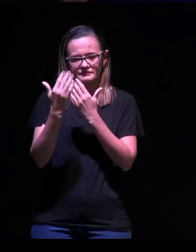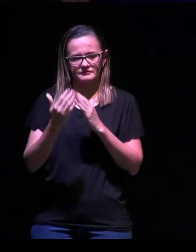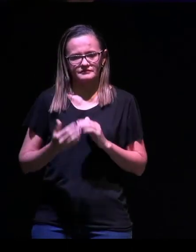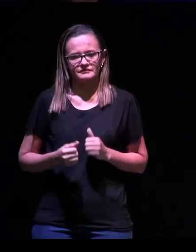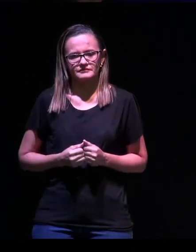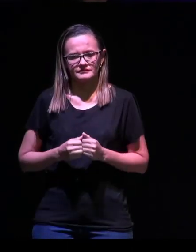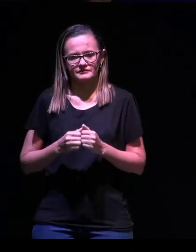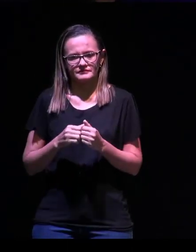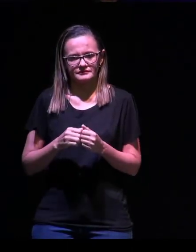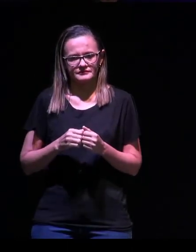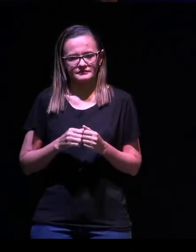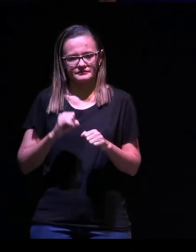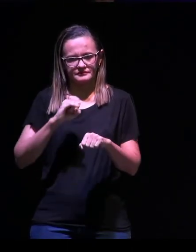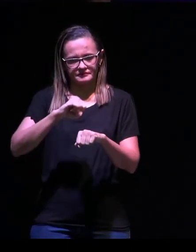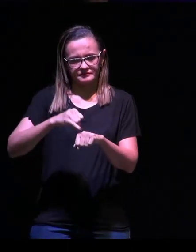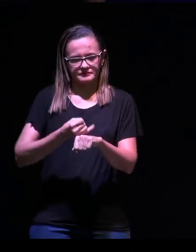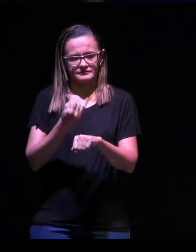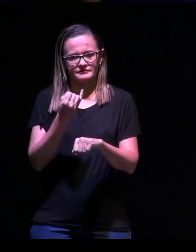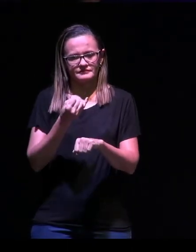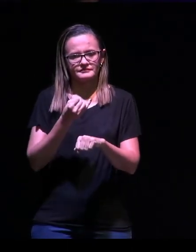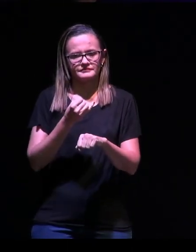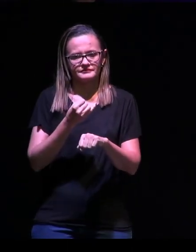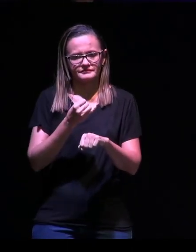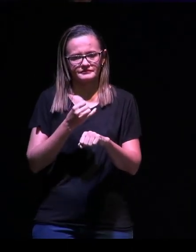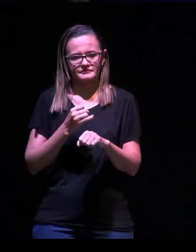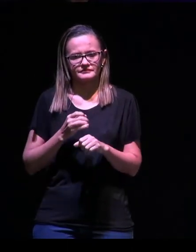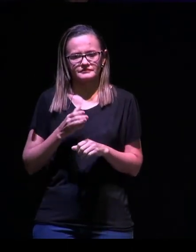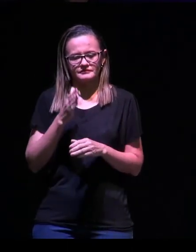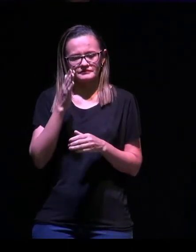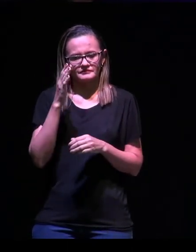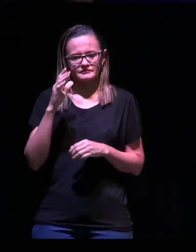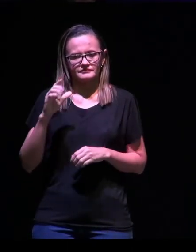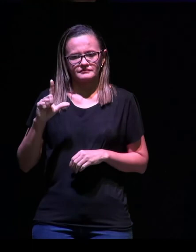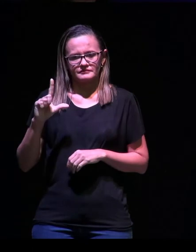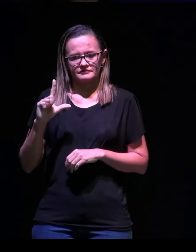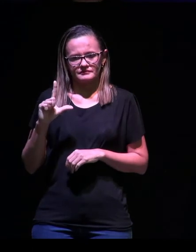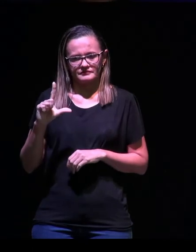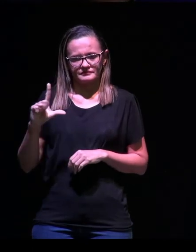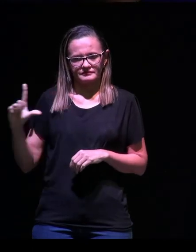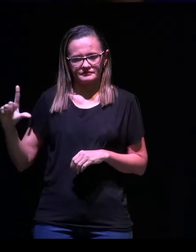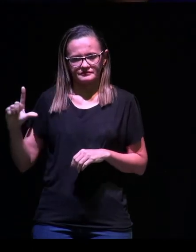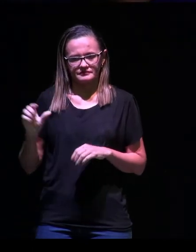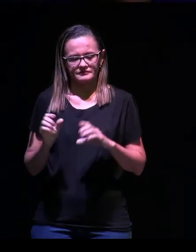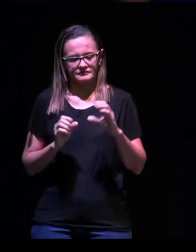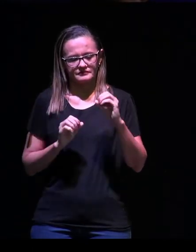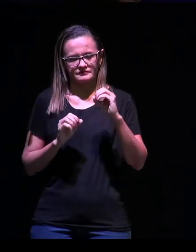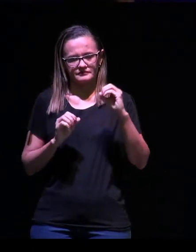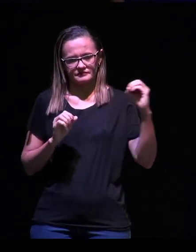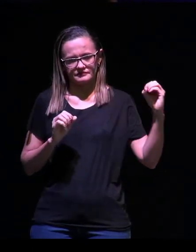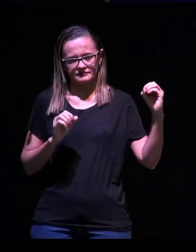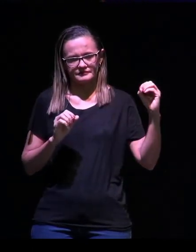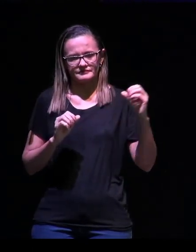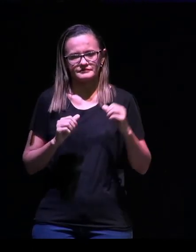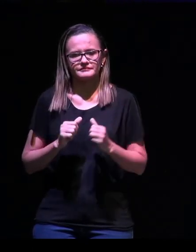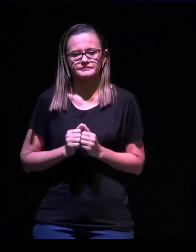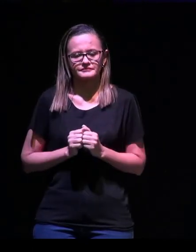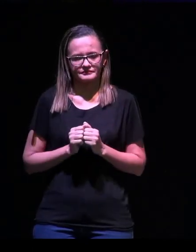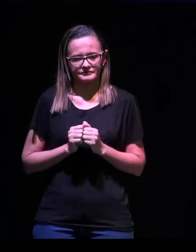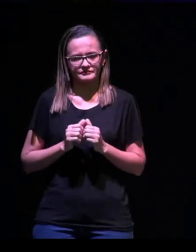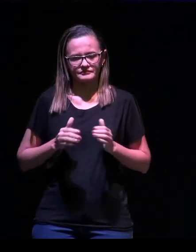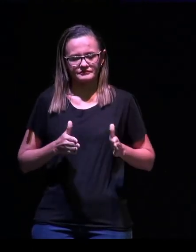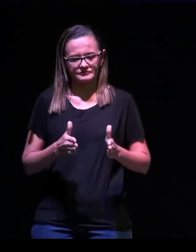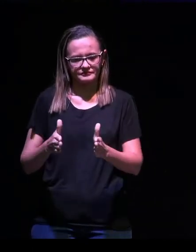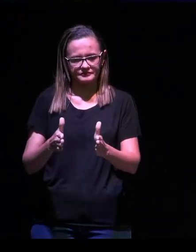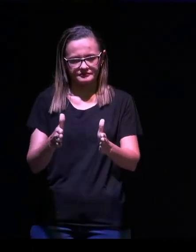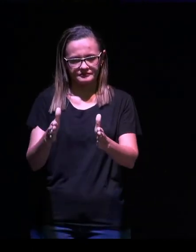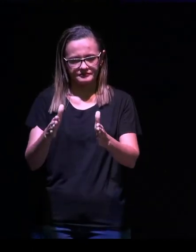O Monte das Oliveiras será fendido pelo meio, do leste ao oeste. formando um grande vale. Metade